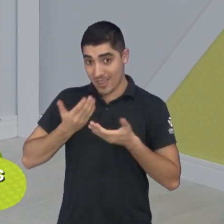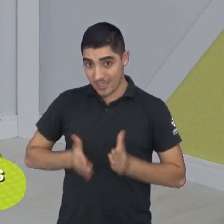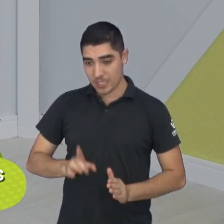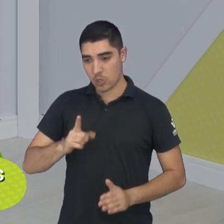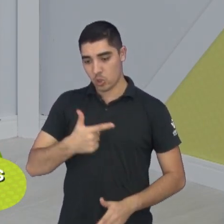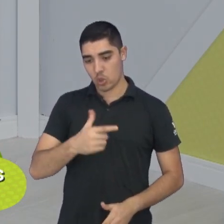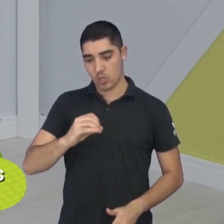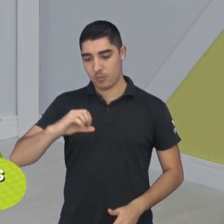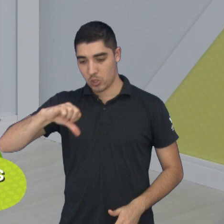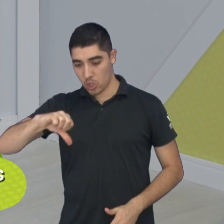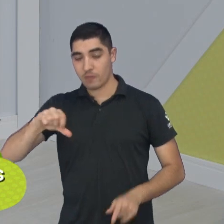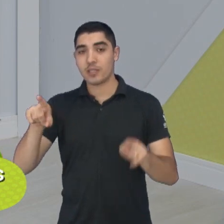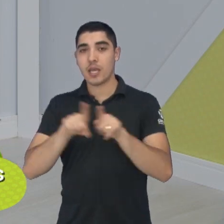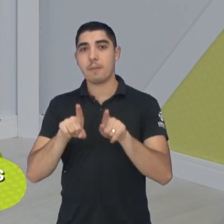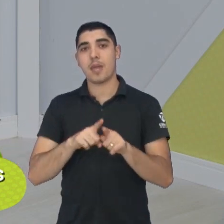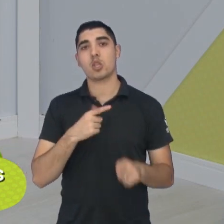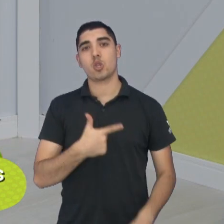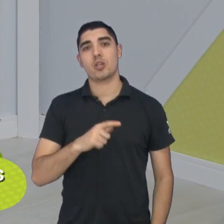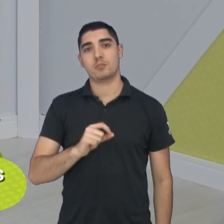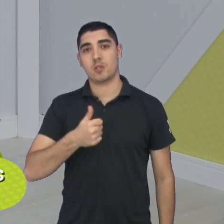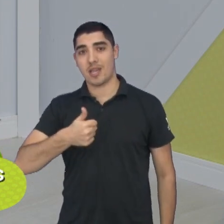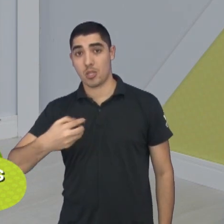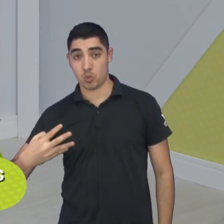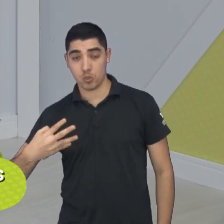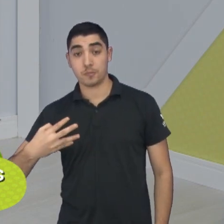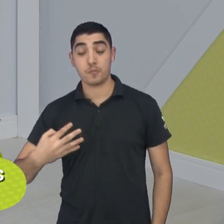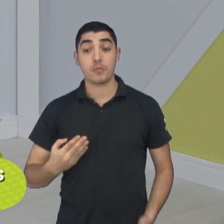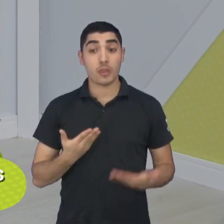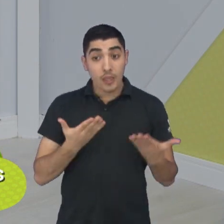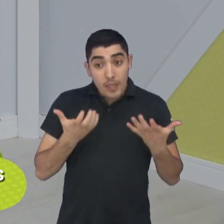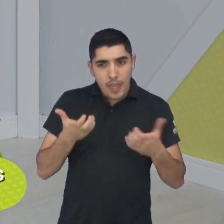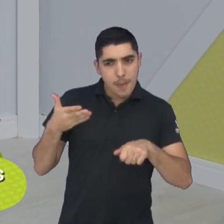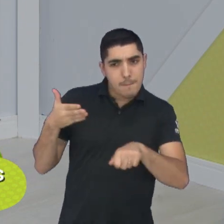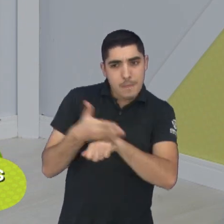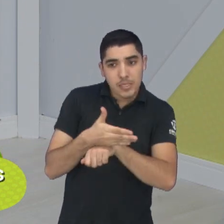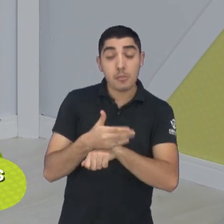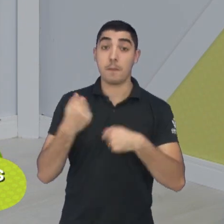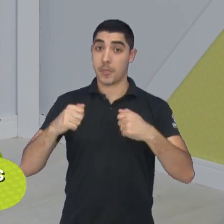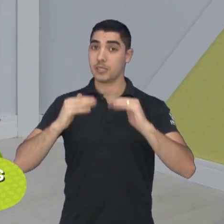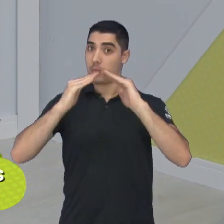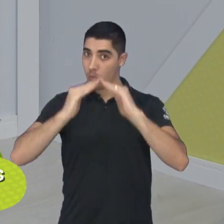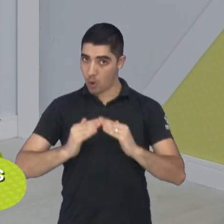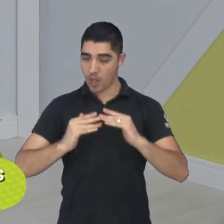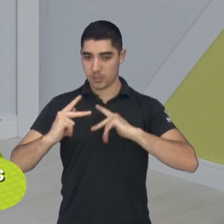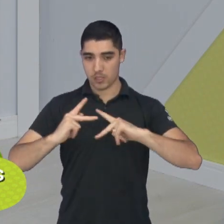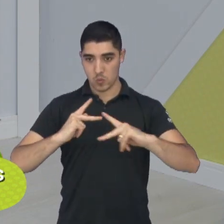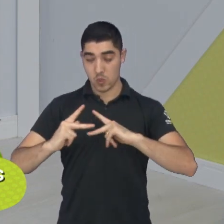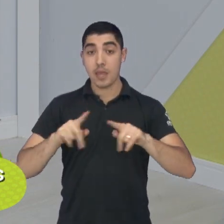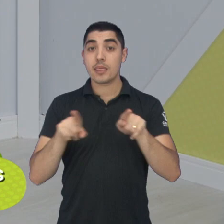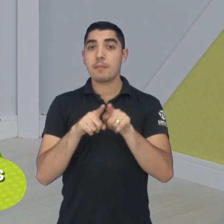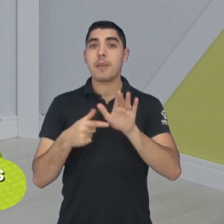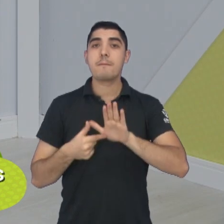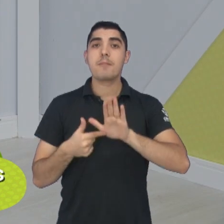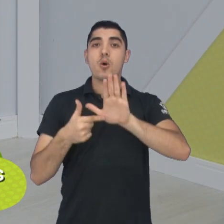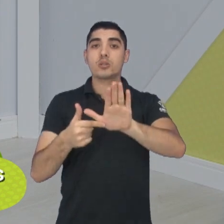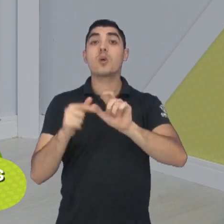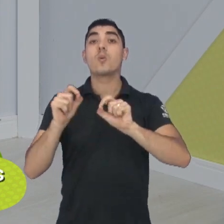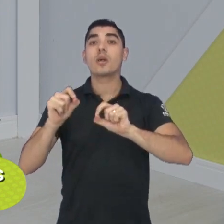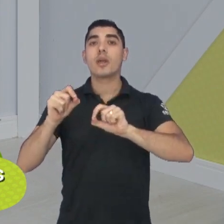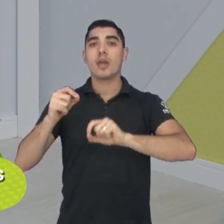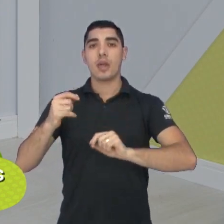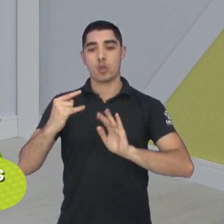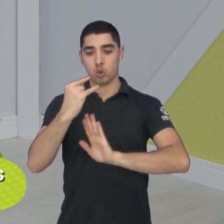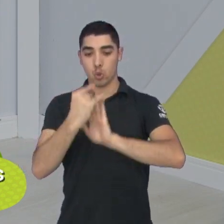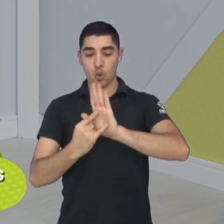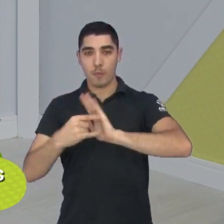2009 e 2014. Para participar, é necessário ser morador de São José dos Campos e apresentar aí comprovante de